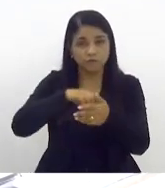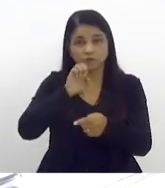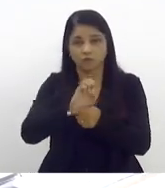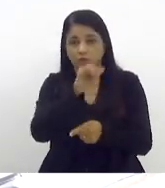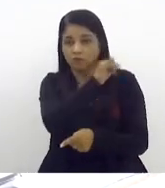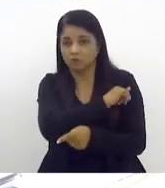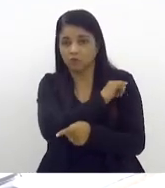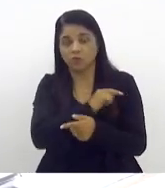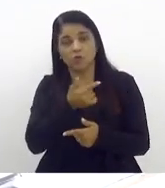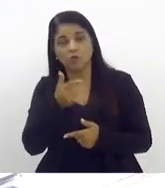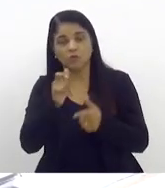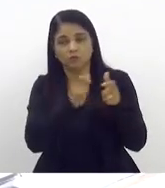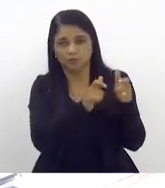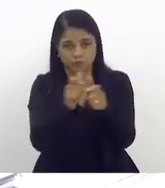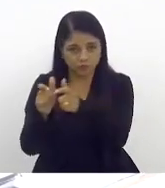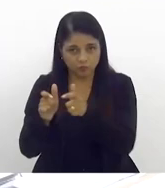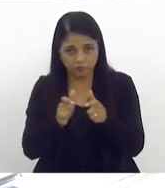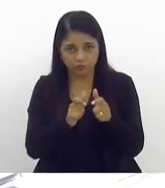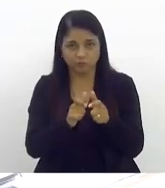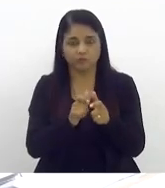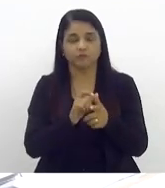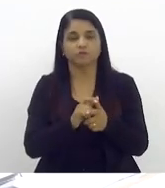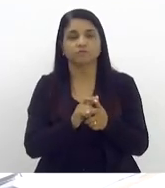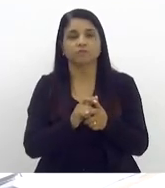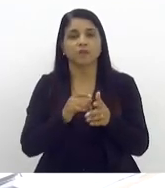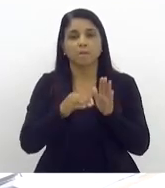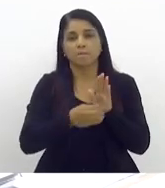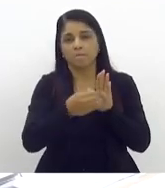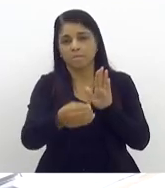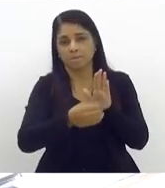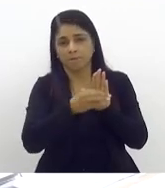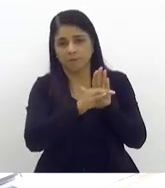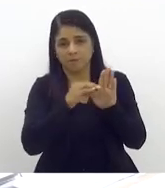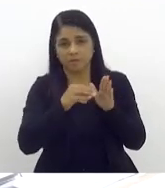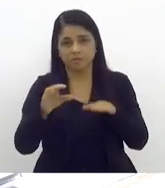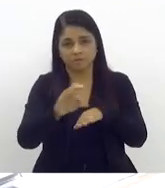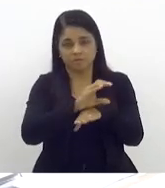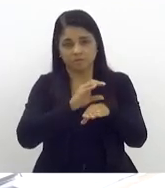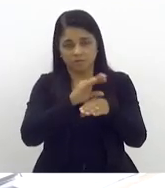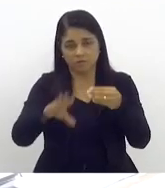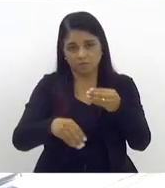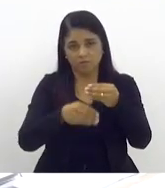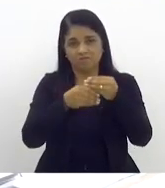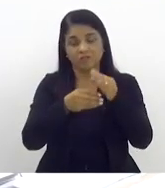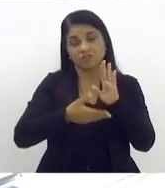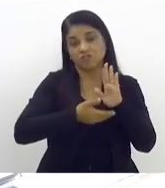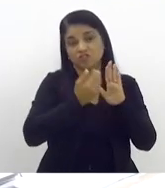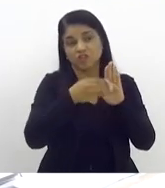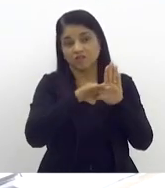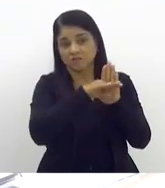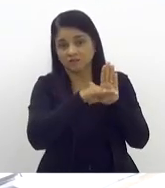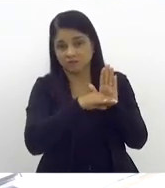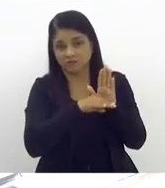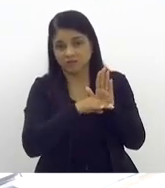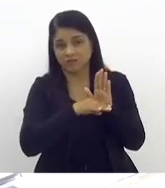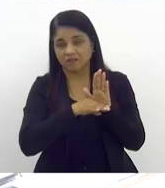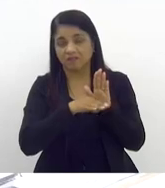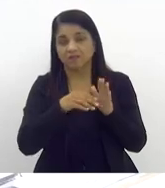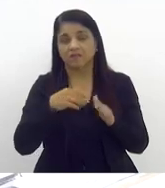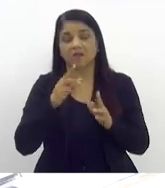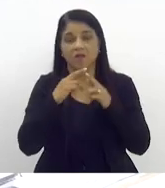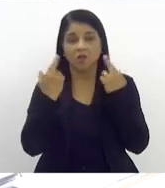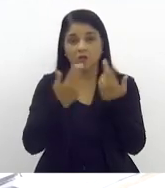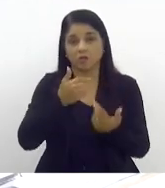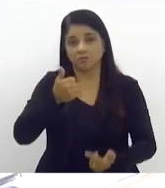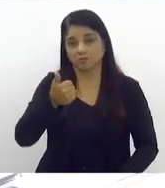dá outras providências. O parecer é pela constitucionalidade. Com emenda, ele tinha sido retirado de pauta na 13ª reunião ordinária.